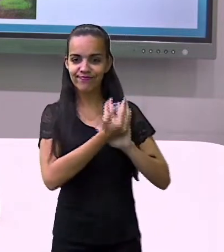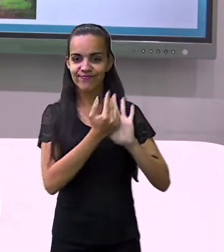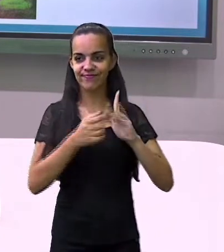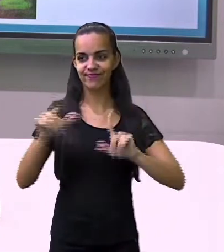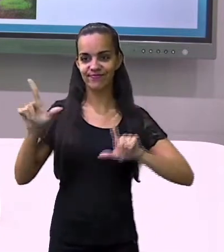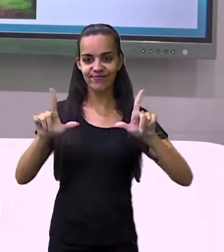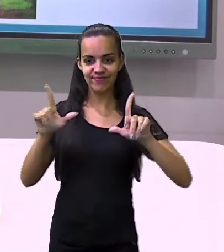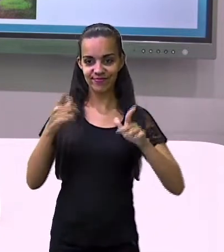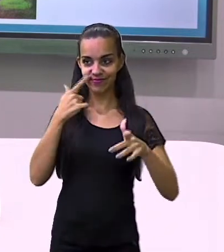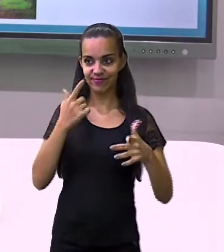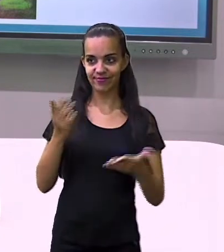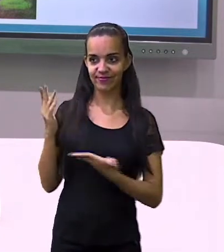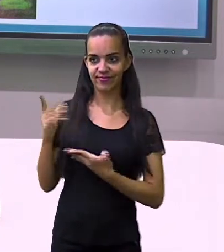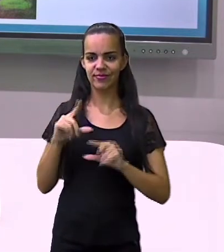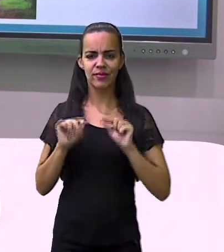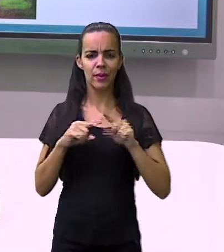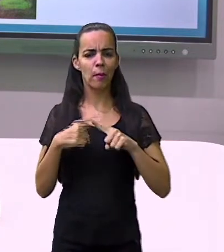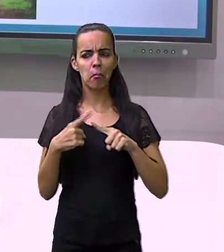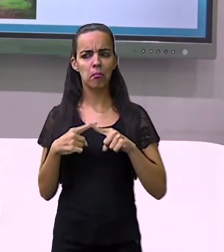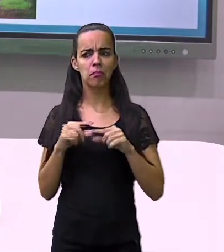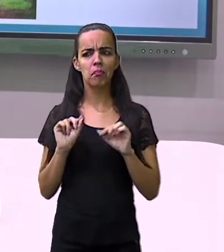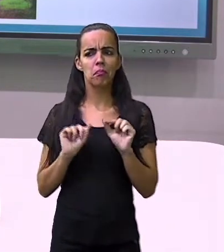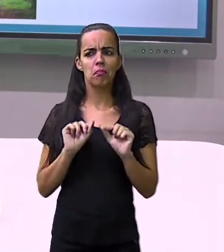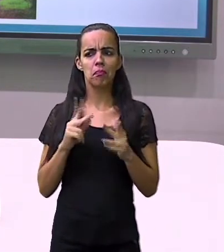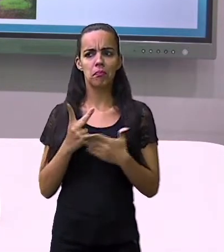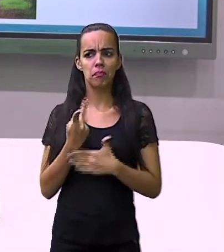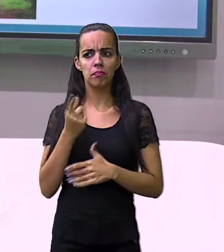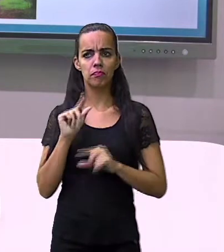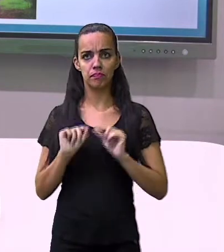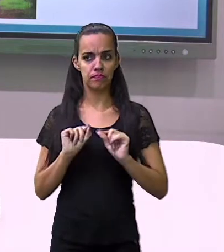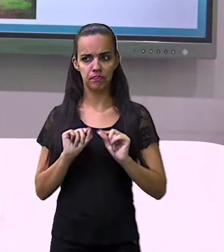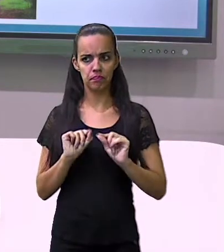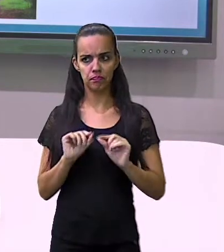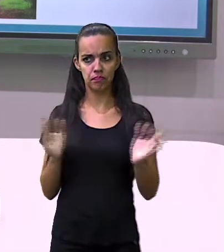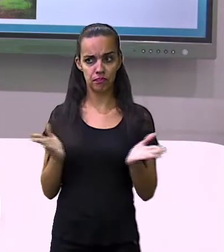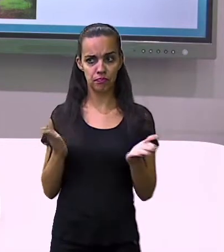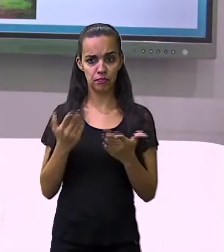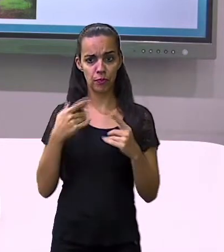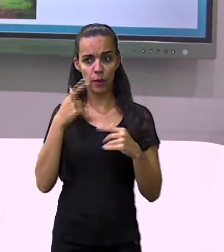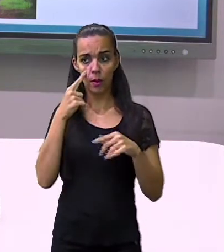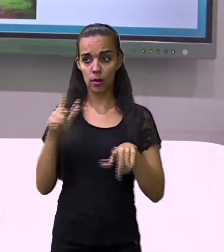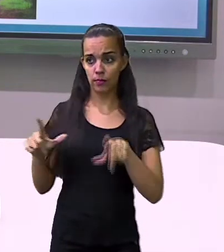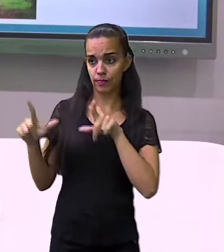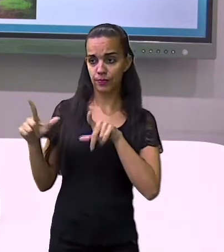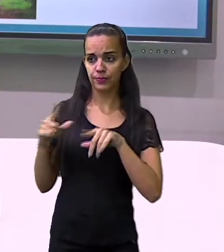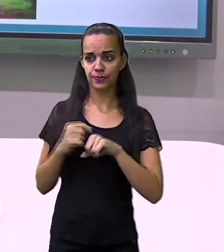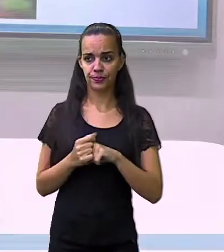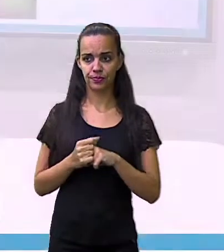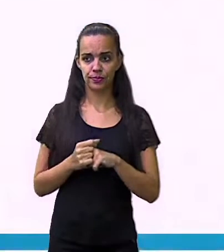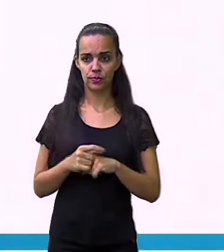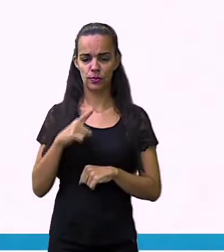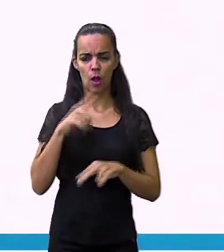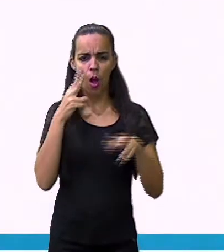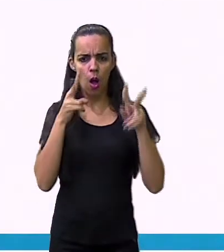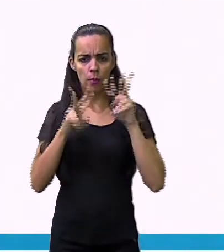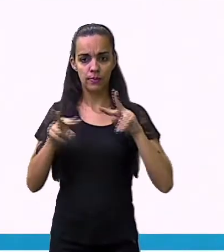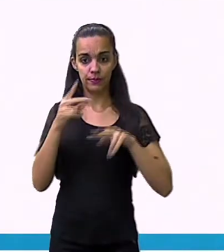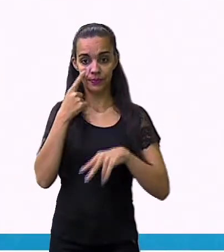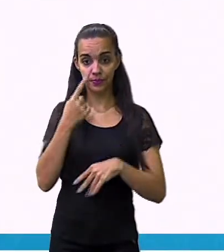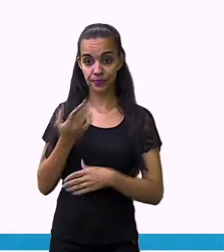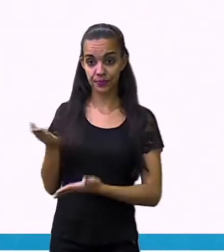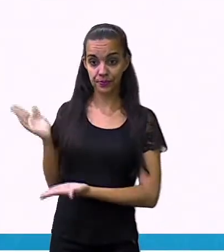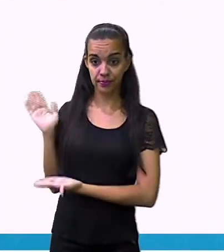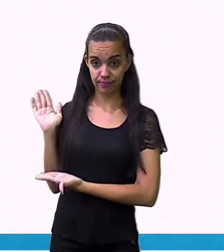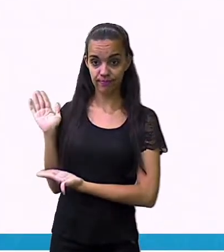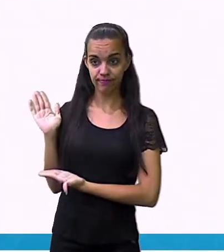que eu tô falando. Por quê? Porque está acontecendo aqui na nossa imagem. Observe que nós temos aqui a